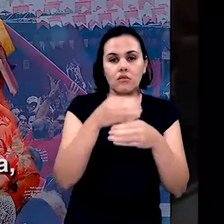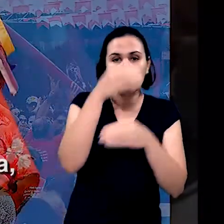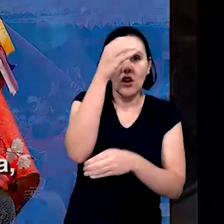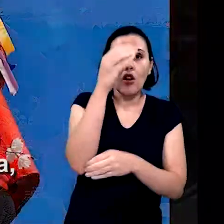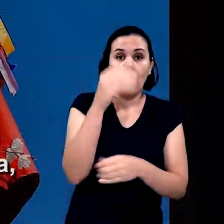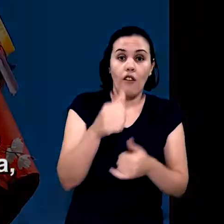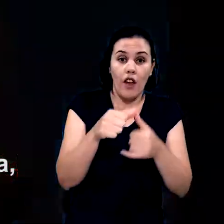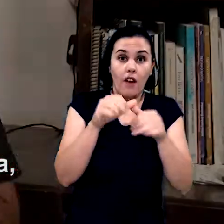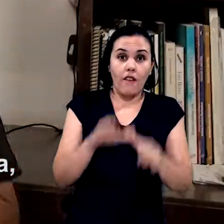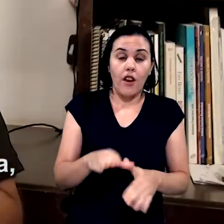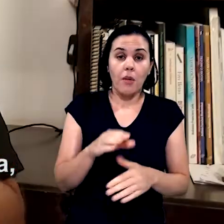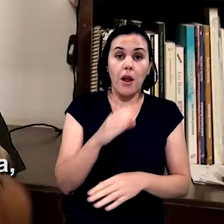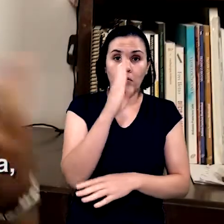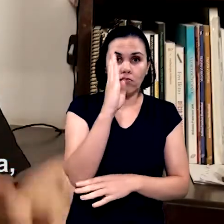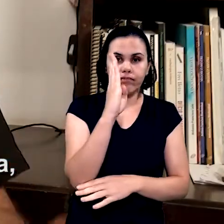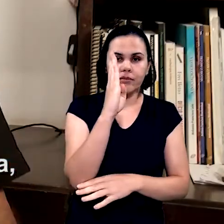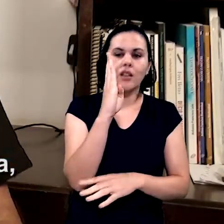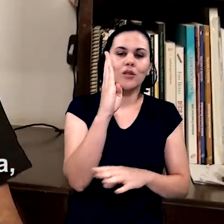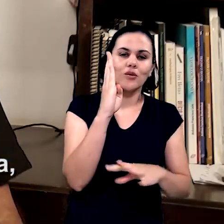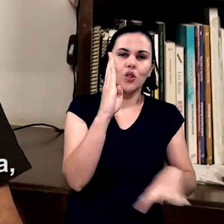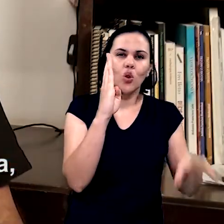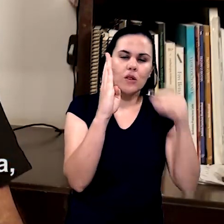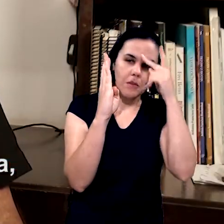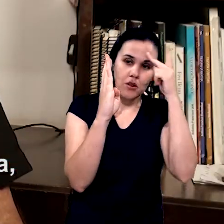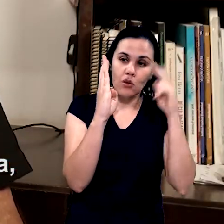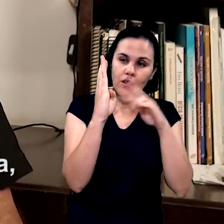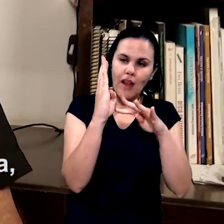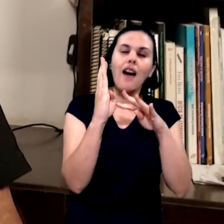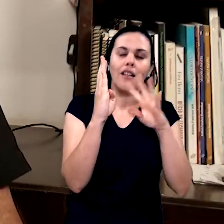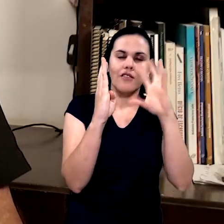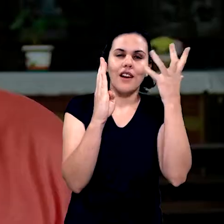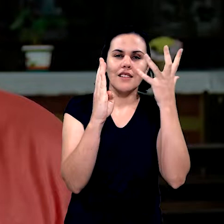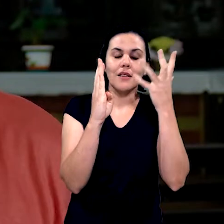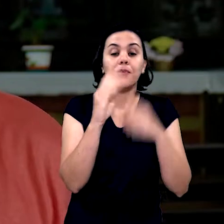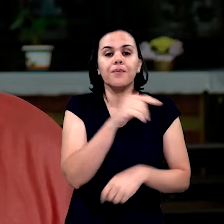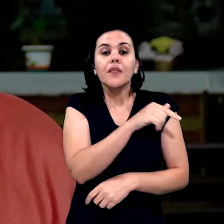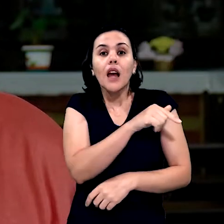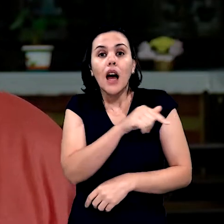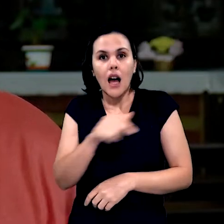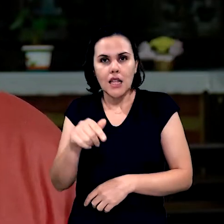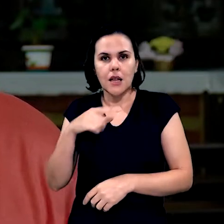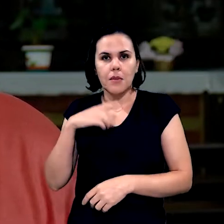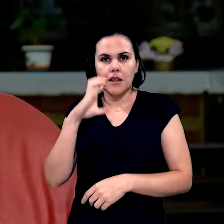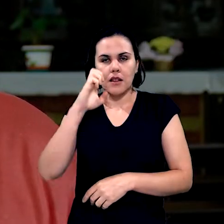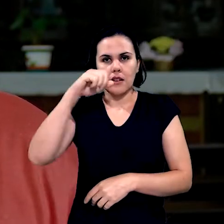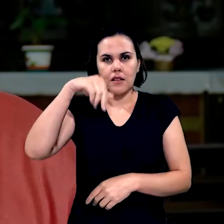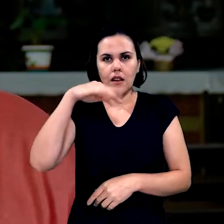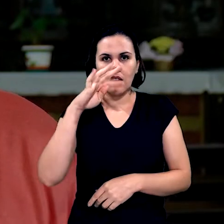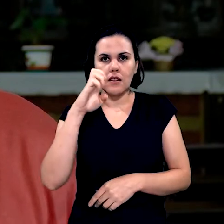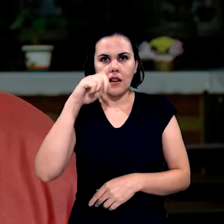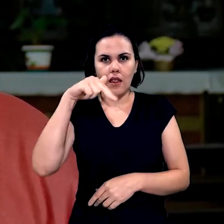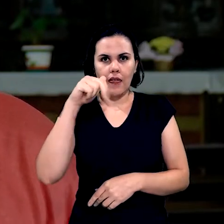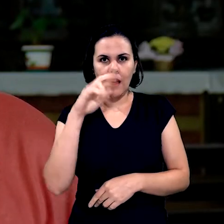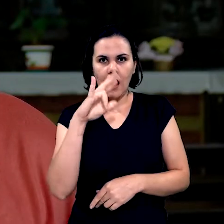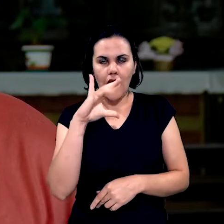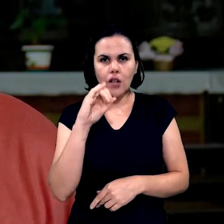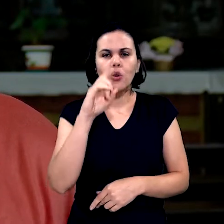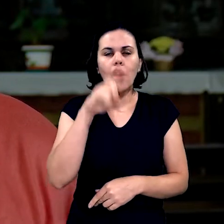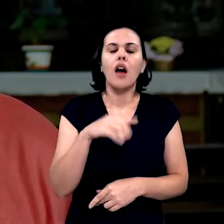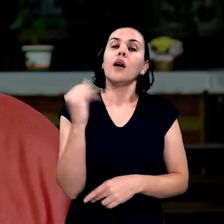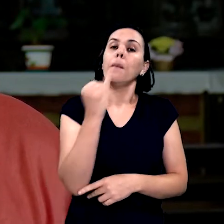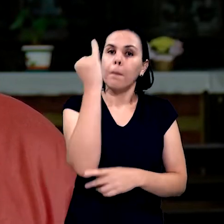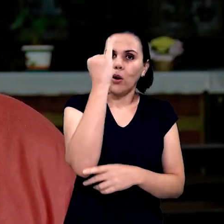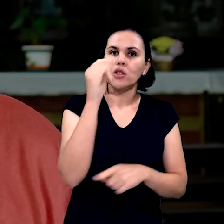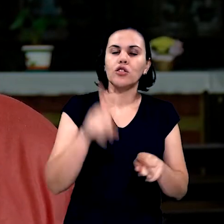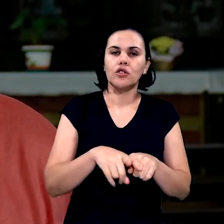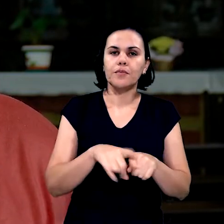ali em pé, ao lado da igreja, é o sinal de que estava acontecendo a festa. Durante a semana, a gente tem o setenário, que é algo muito importante